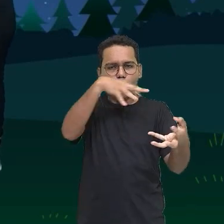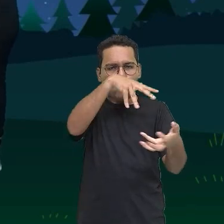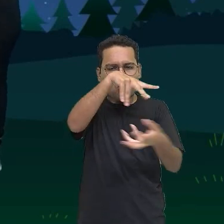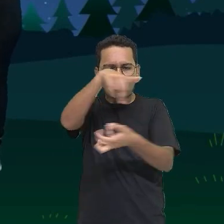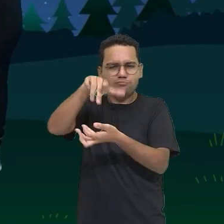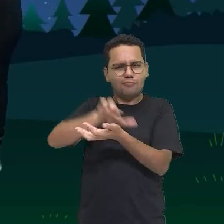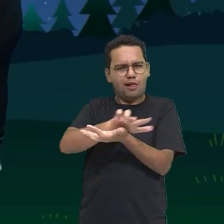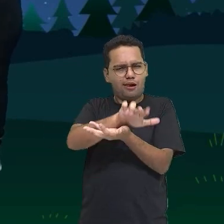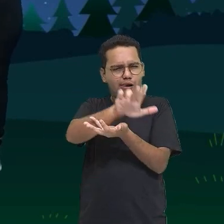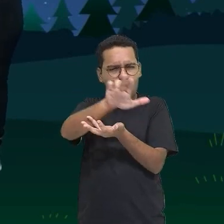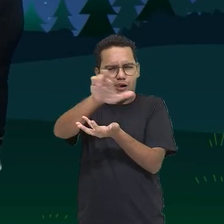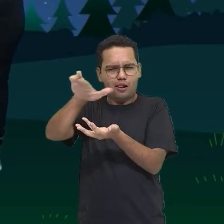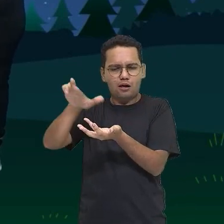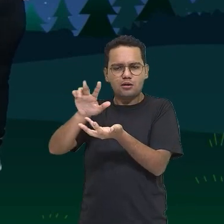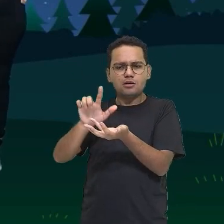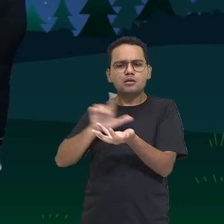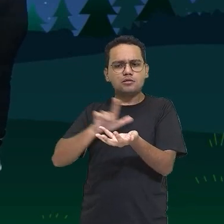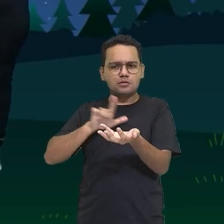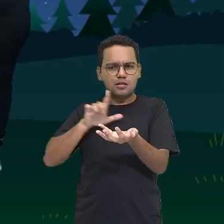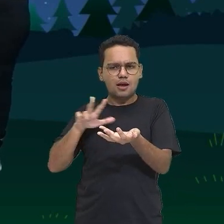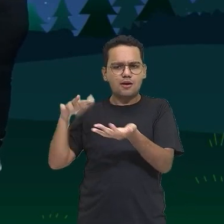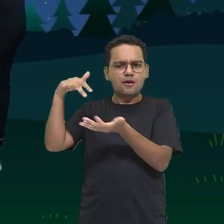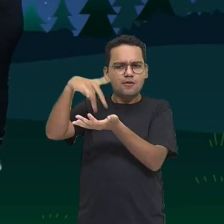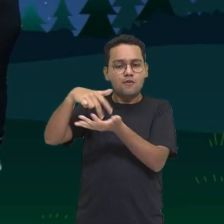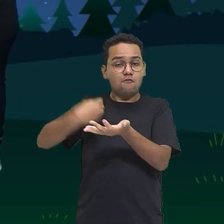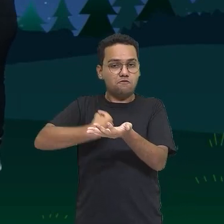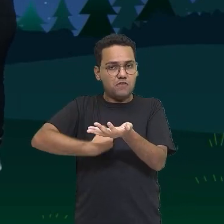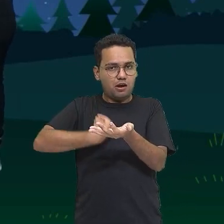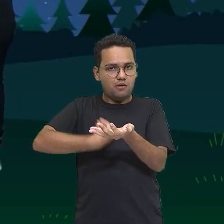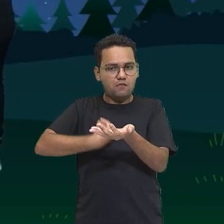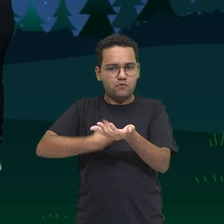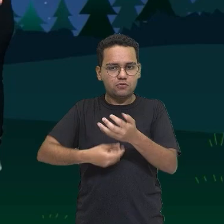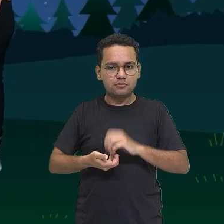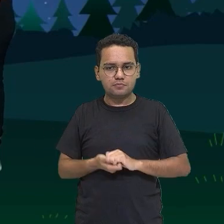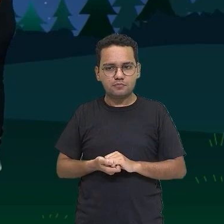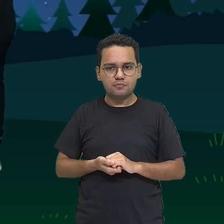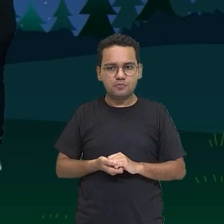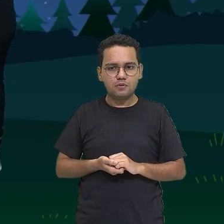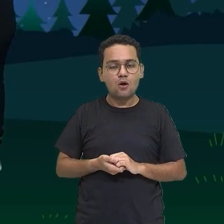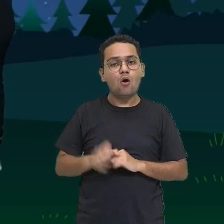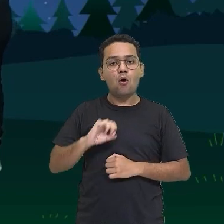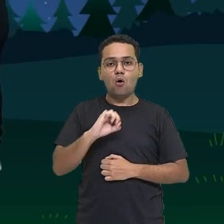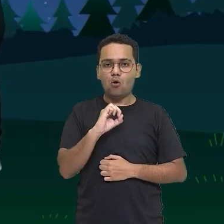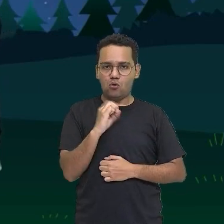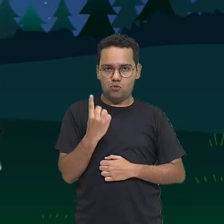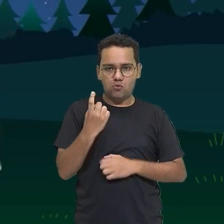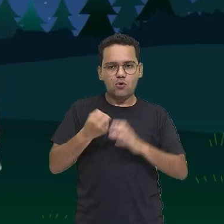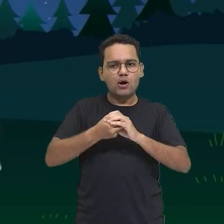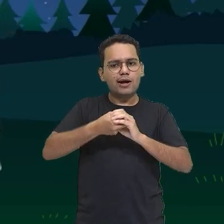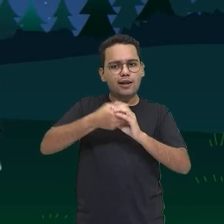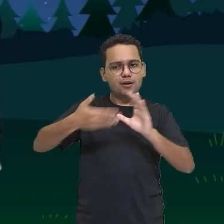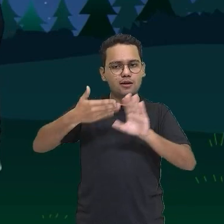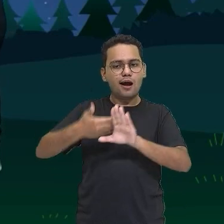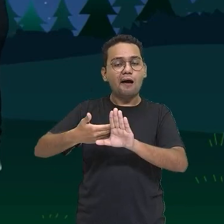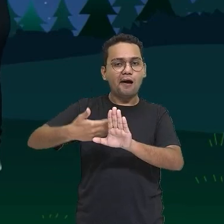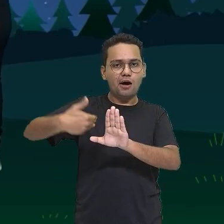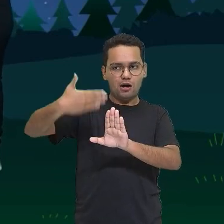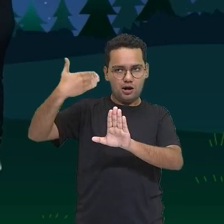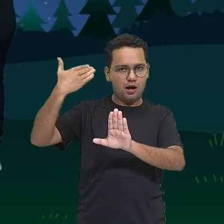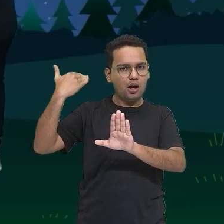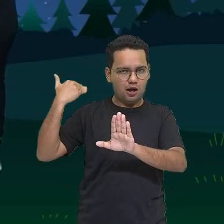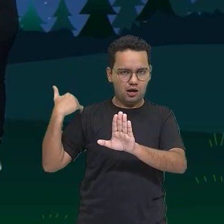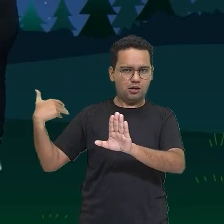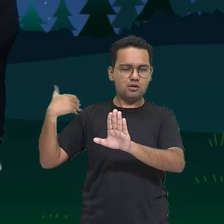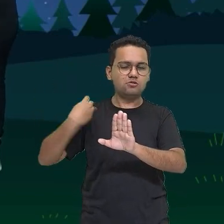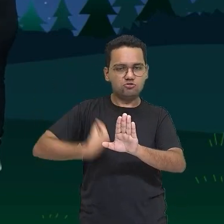foi povoado por seres vivos ou elementos precursores da